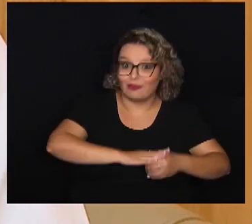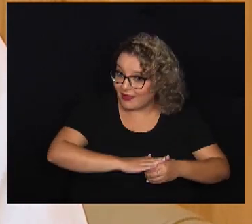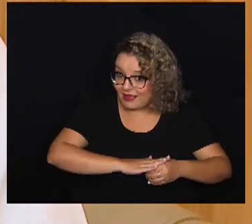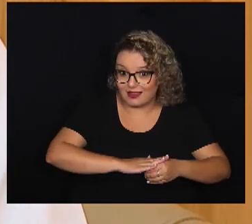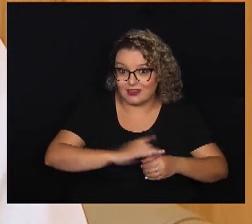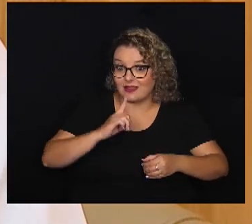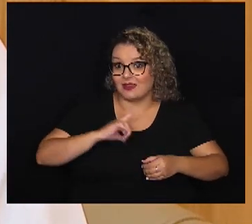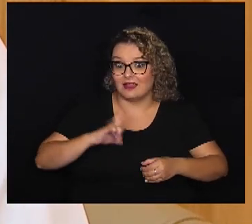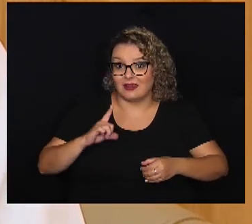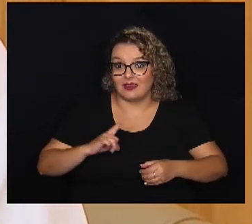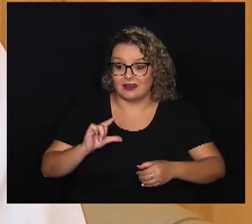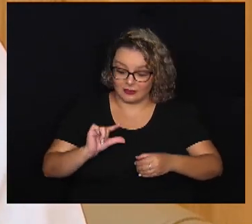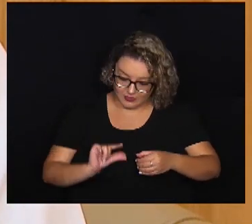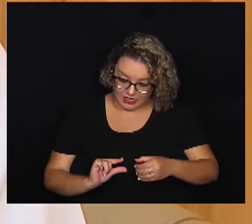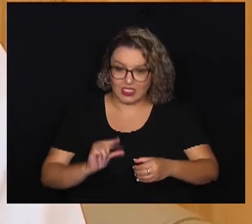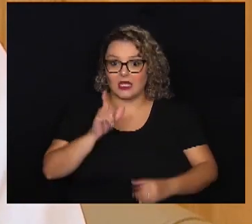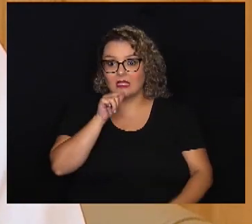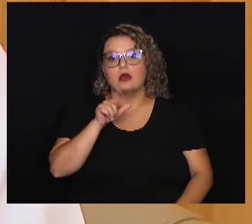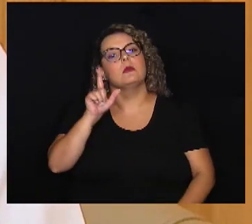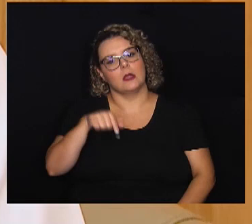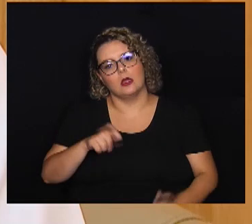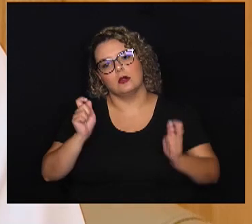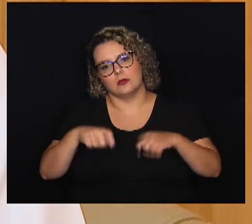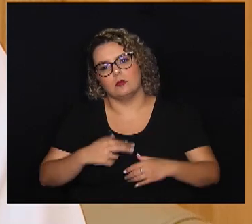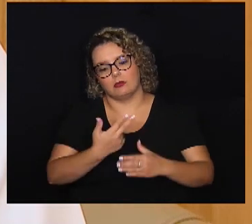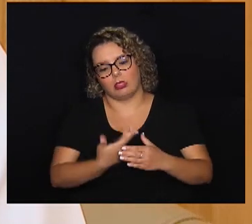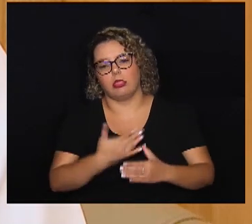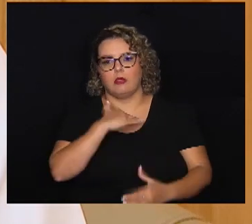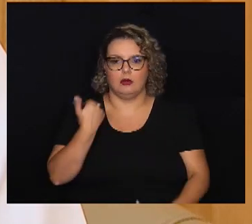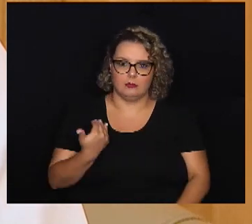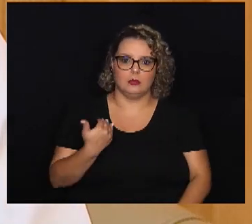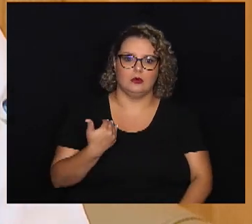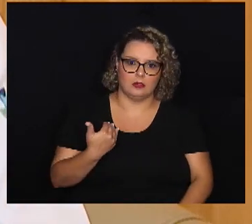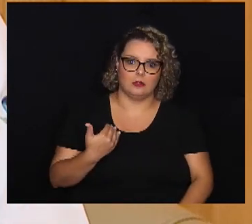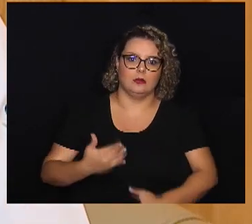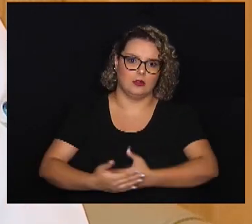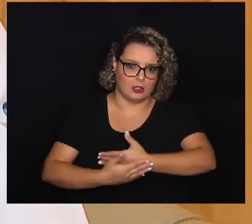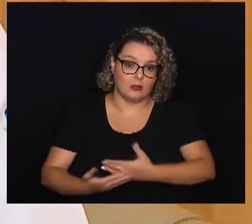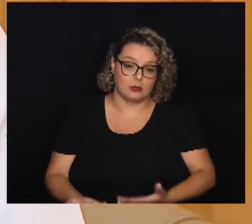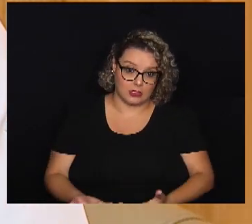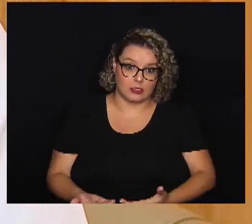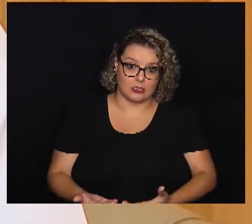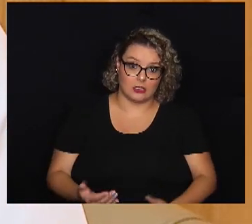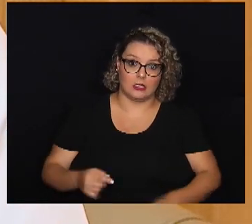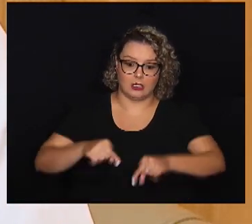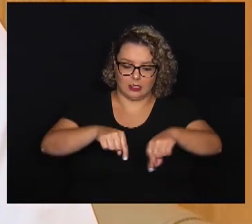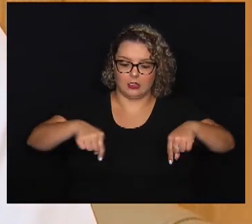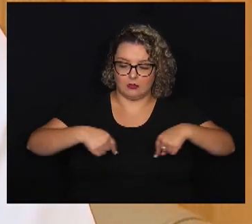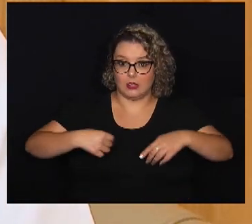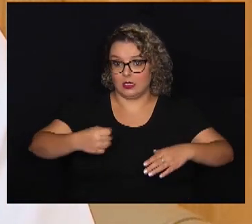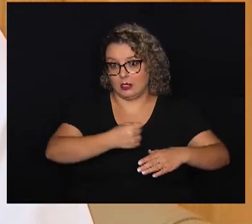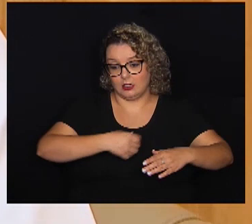tem uma lâmina d'água pequena, mas que é o suficiente para promover um afogamento numa criança pequena, num bebê pequeno. Então, a lavanderia, assim como a